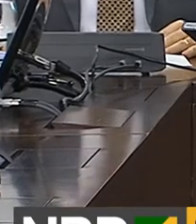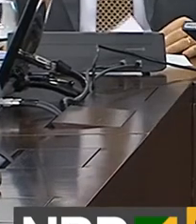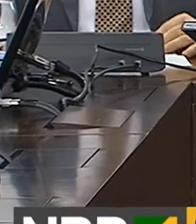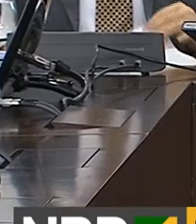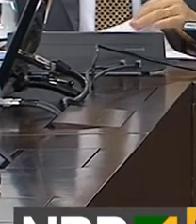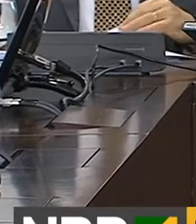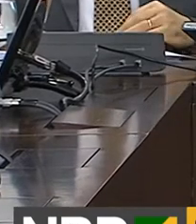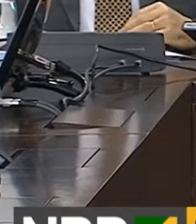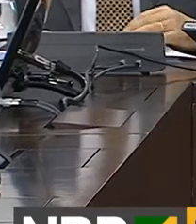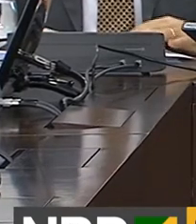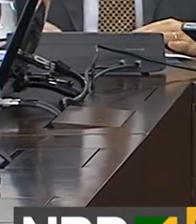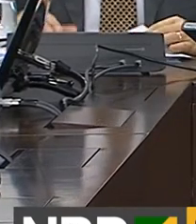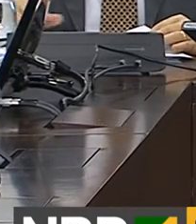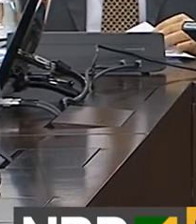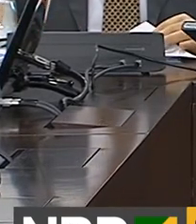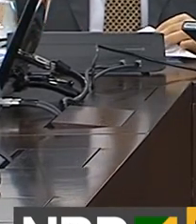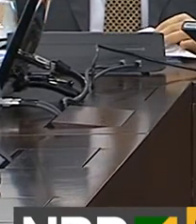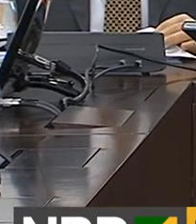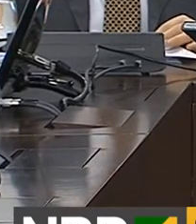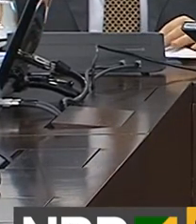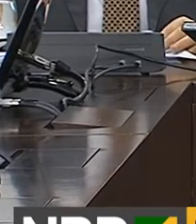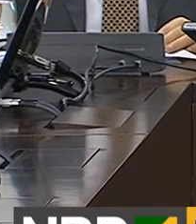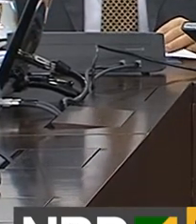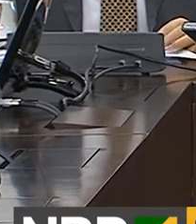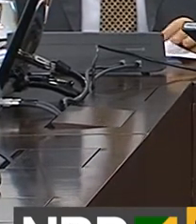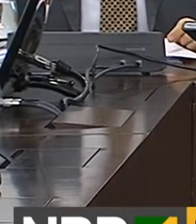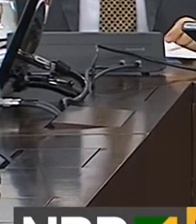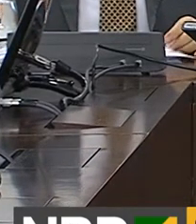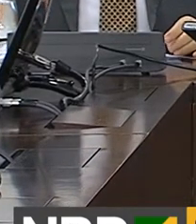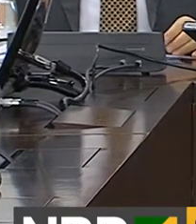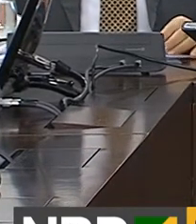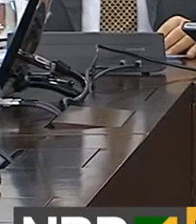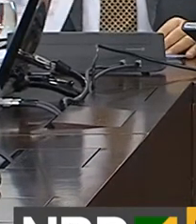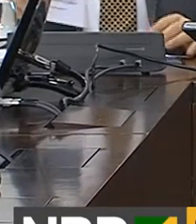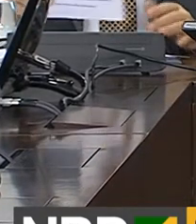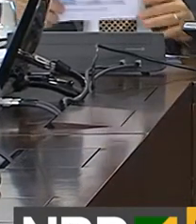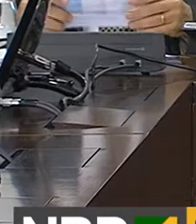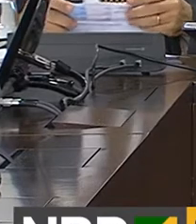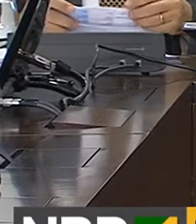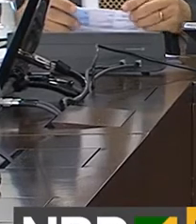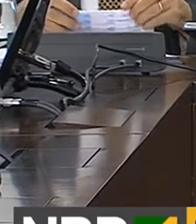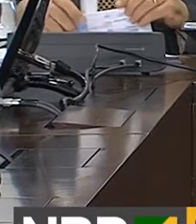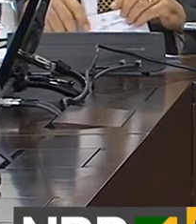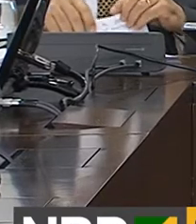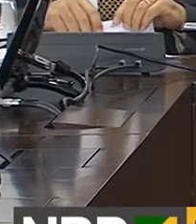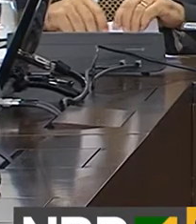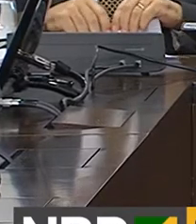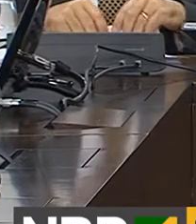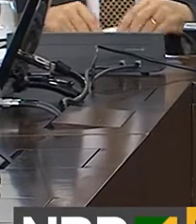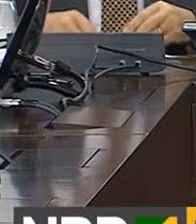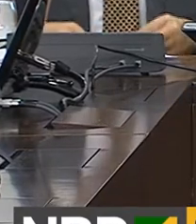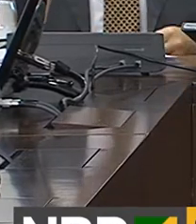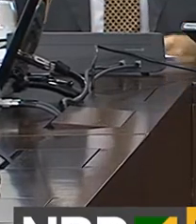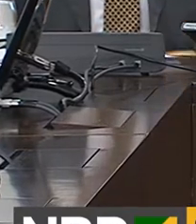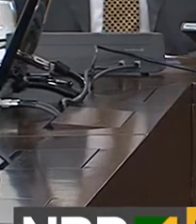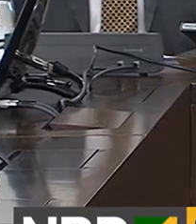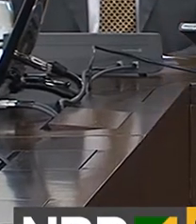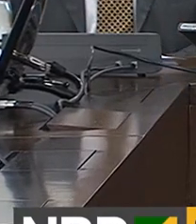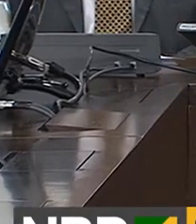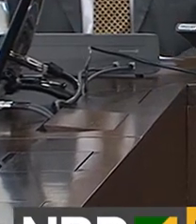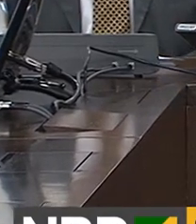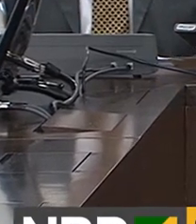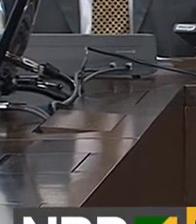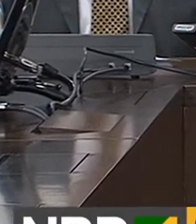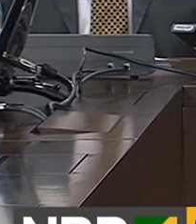todos é uma primeira palavra que é uma palavra de gratidão por tudo que